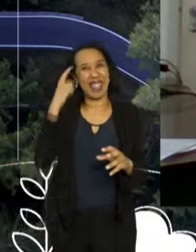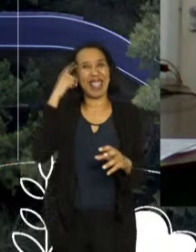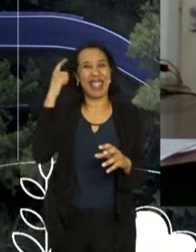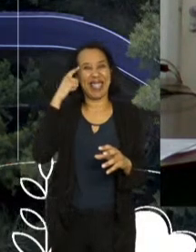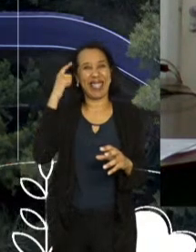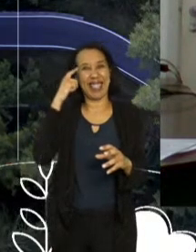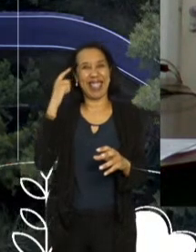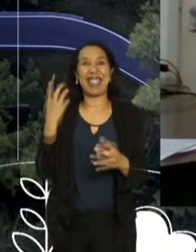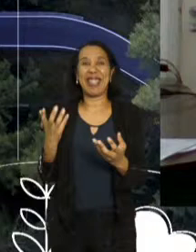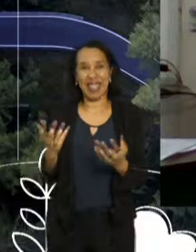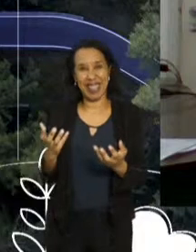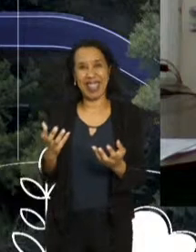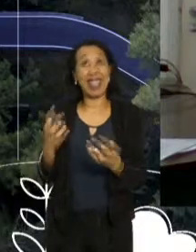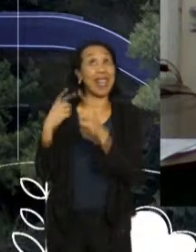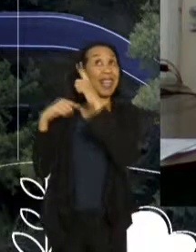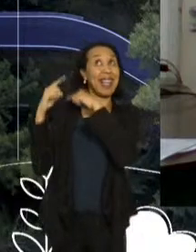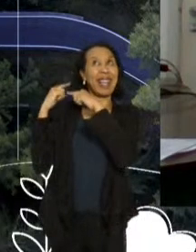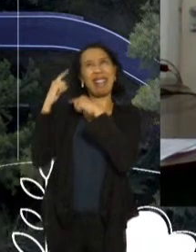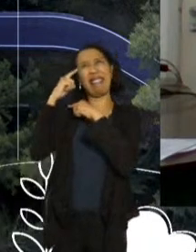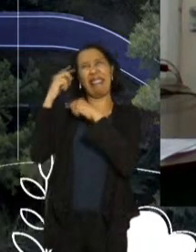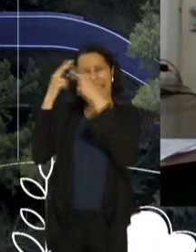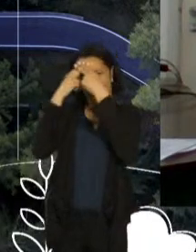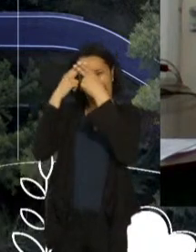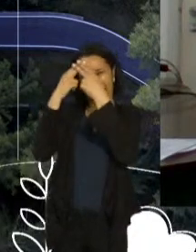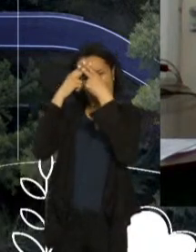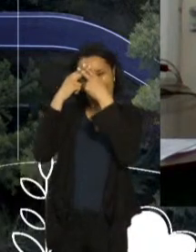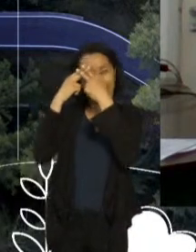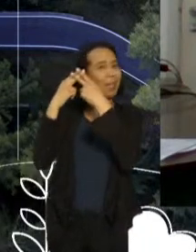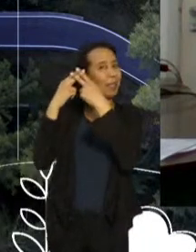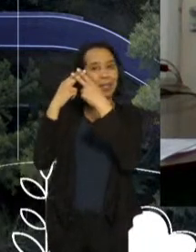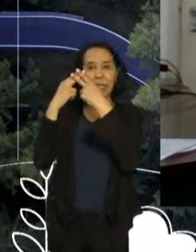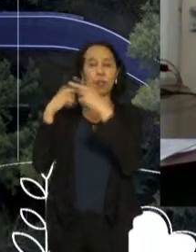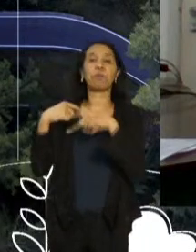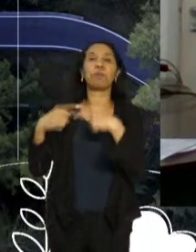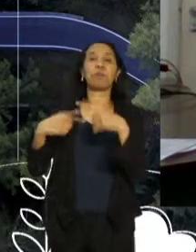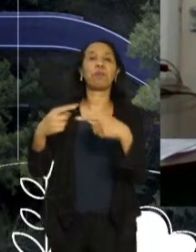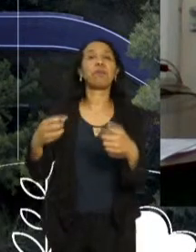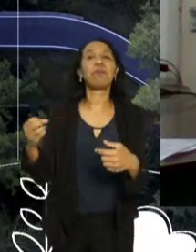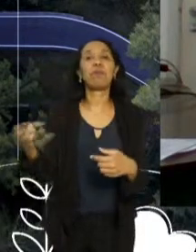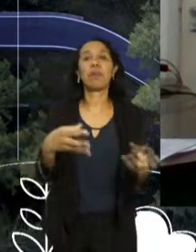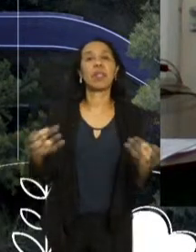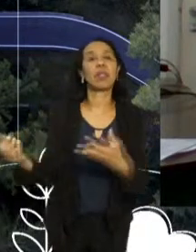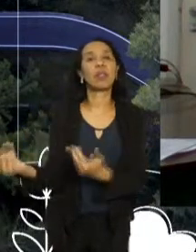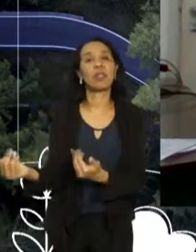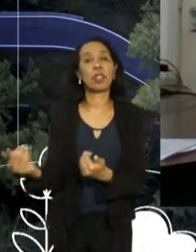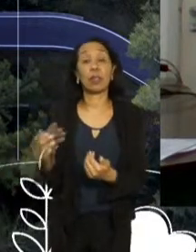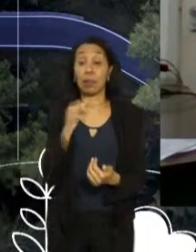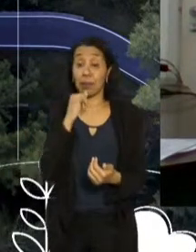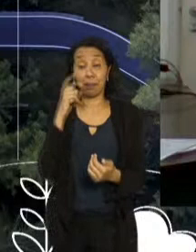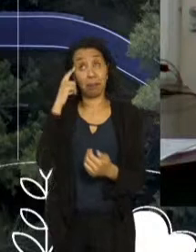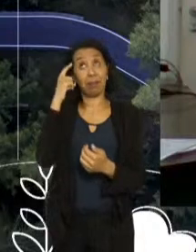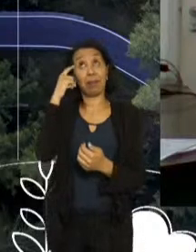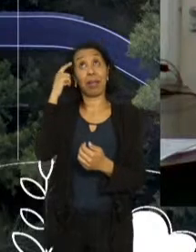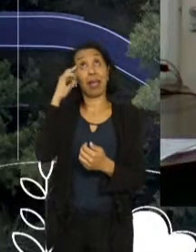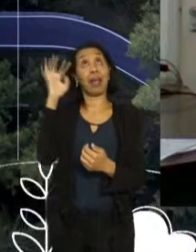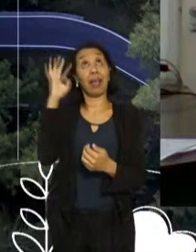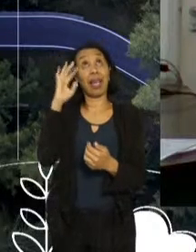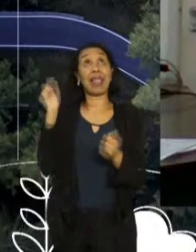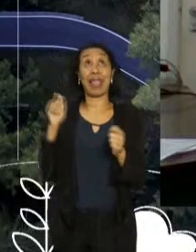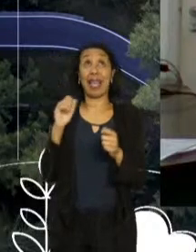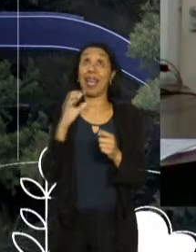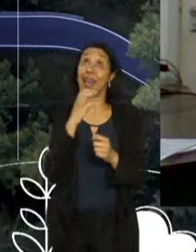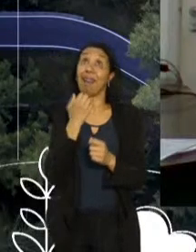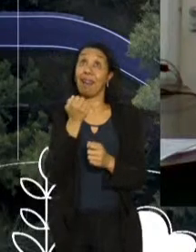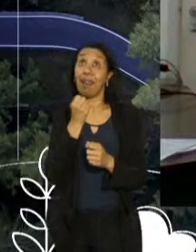as frustrações da minha geração, que imaginávamos que ia entregar um mundo melhor e que a ciência ia poder tudo. Não, a ciência pode muita